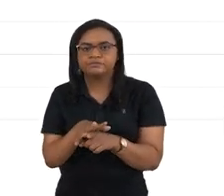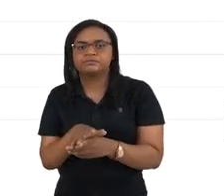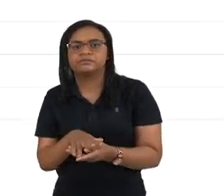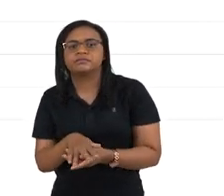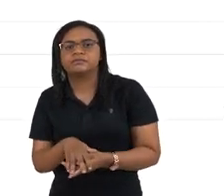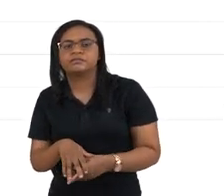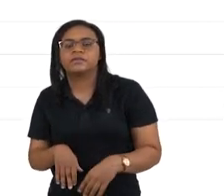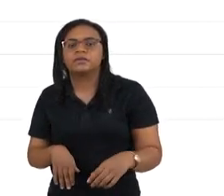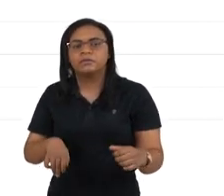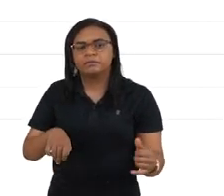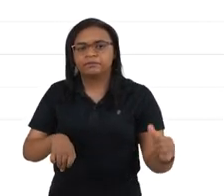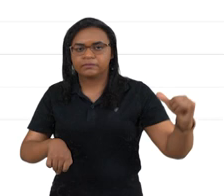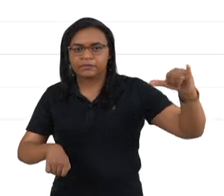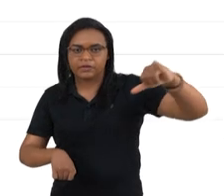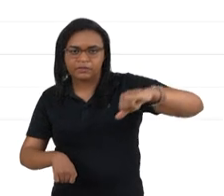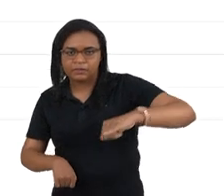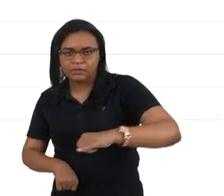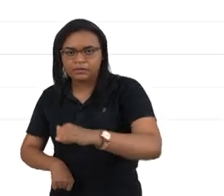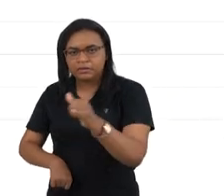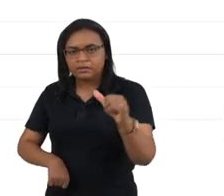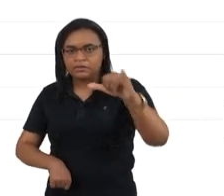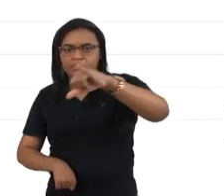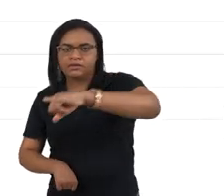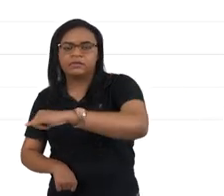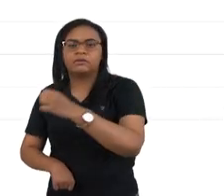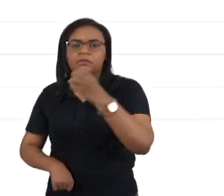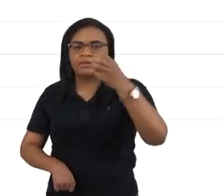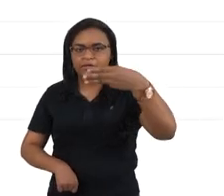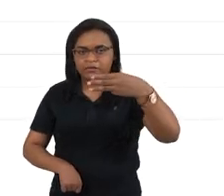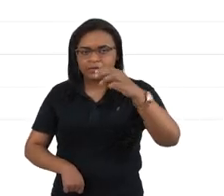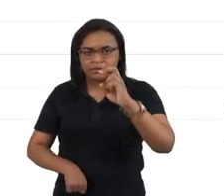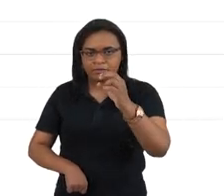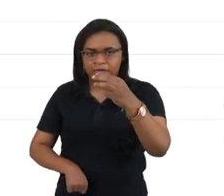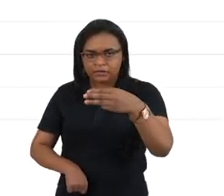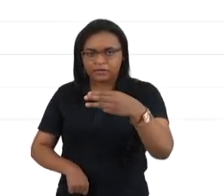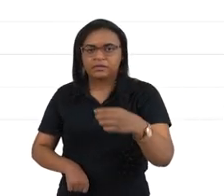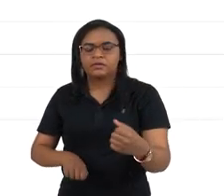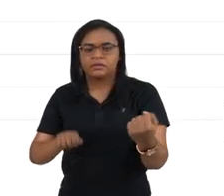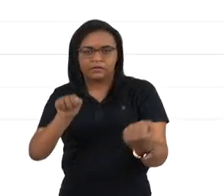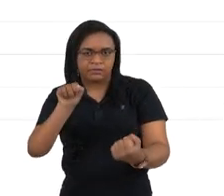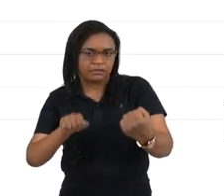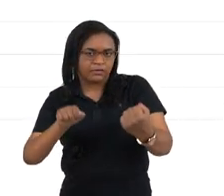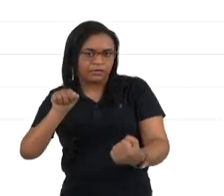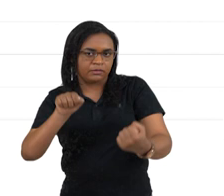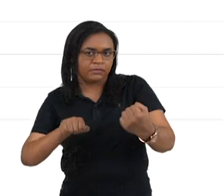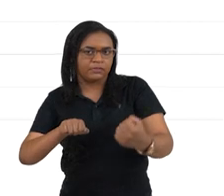avião voando a 450 km por hora. Então vamos lá, de novo, velocidade